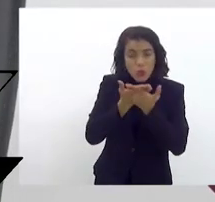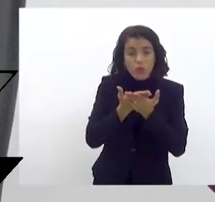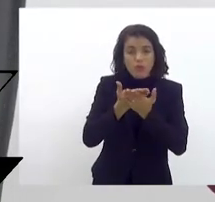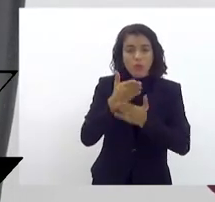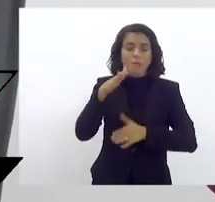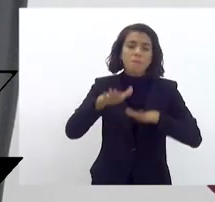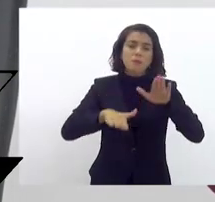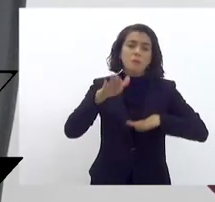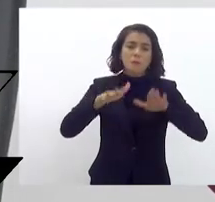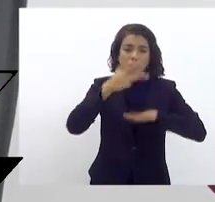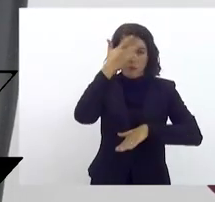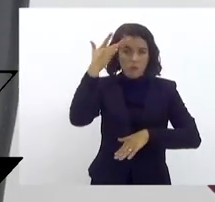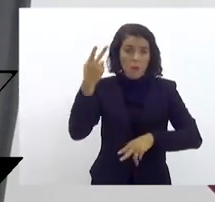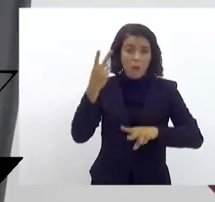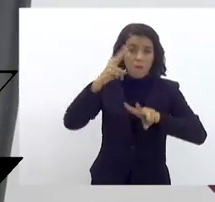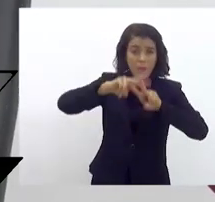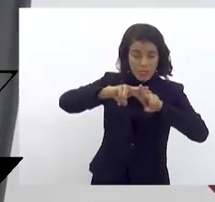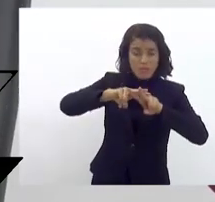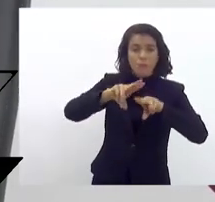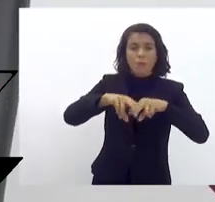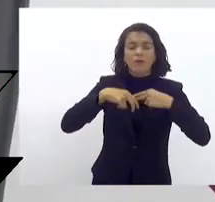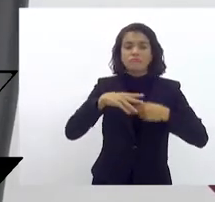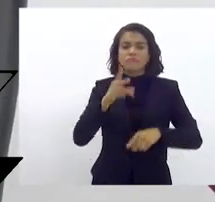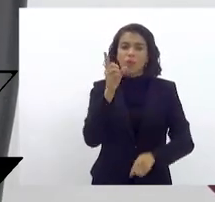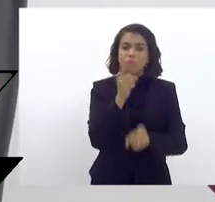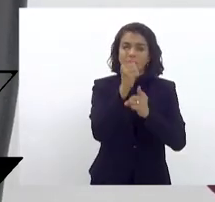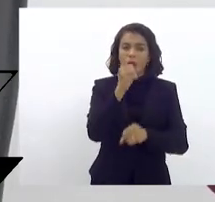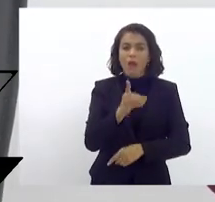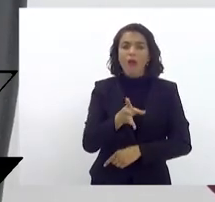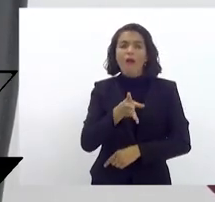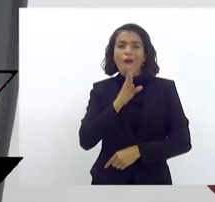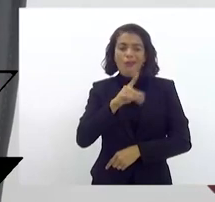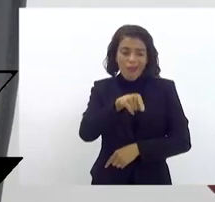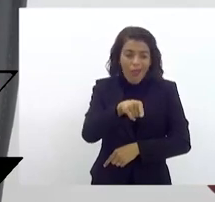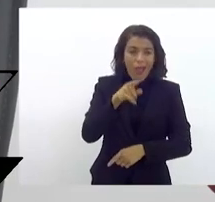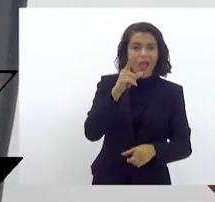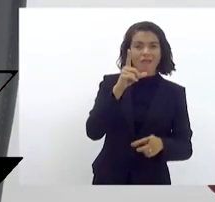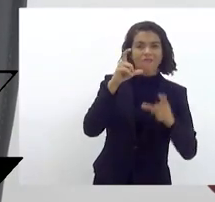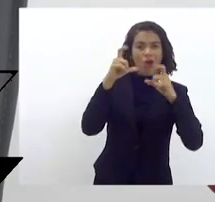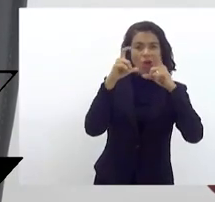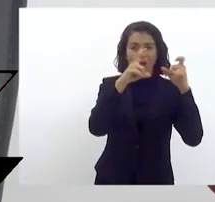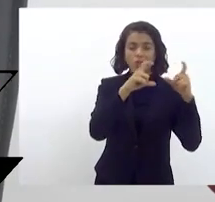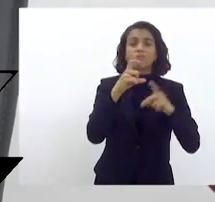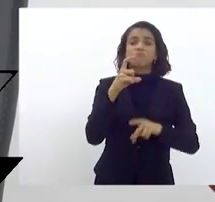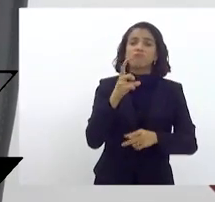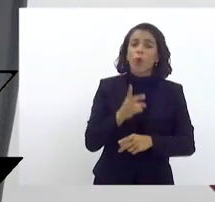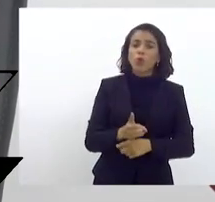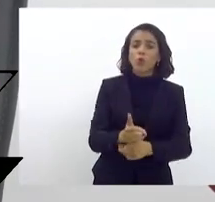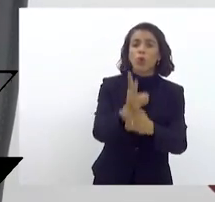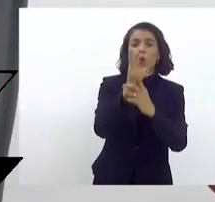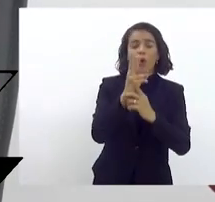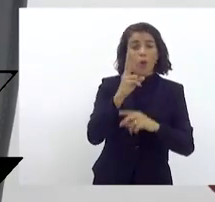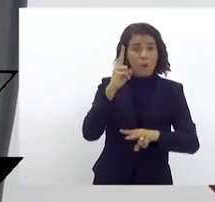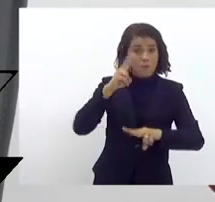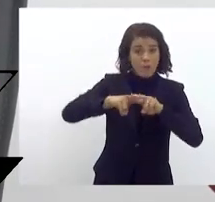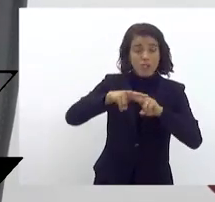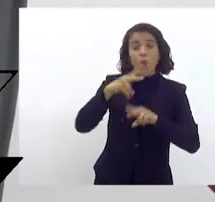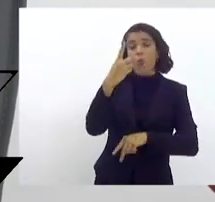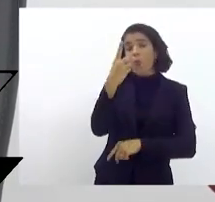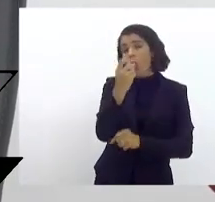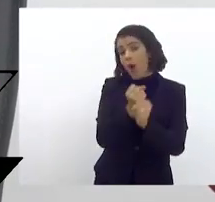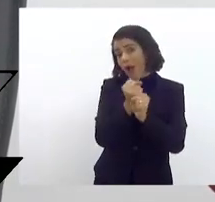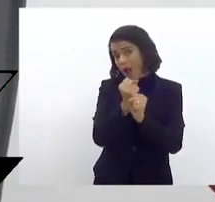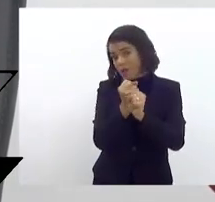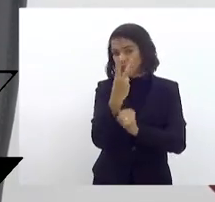média as pessoas presas por reconhecimento fotográfico errôneo ficaram presas por aproximadamente um ano